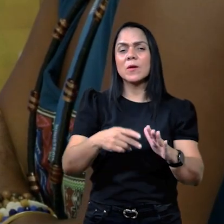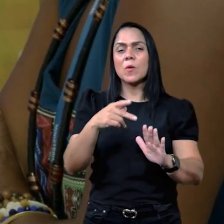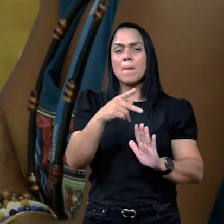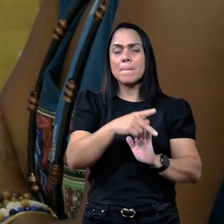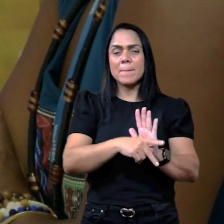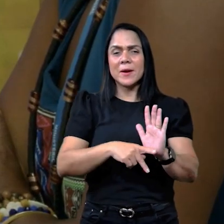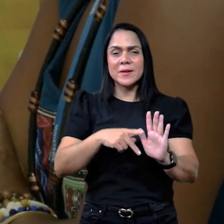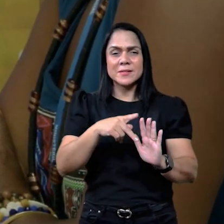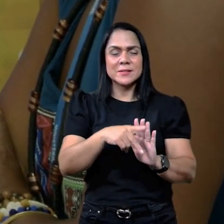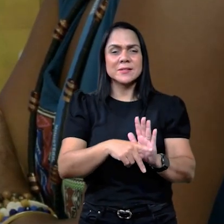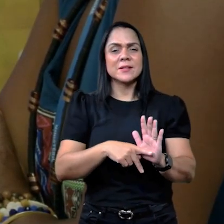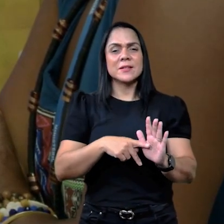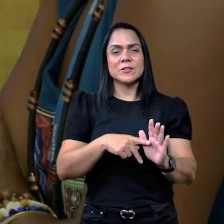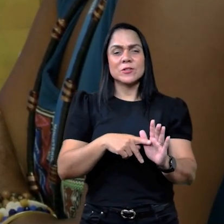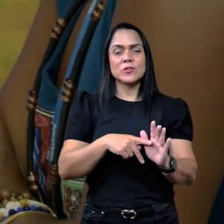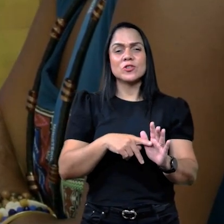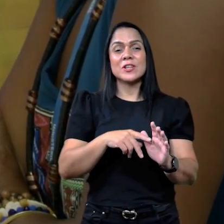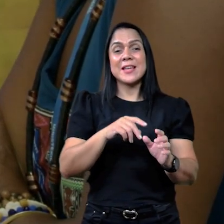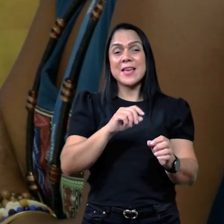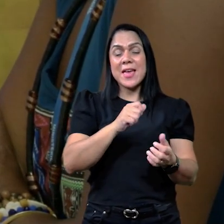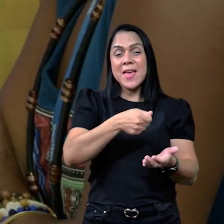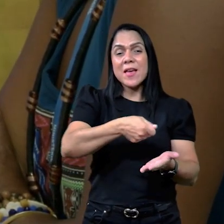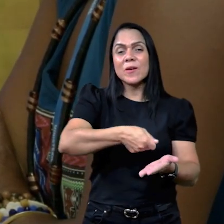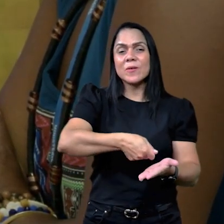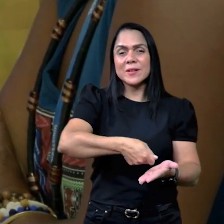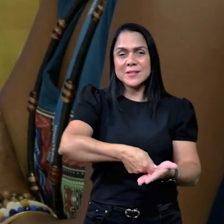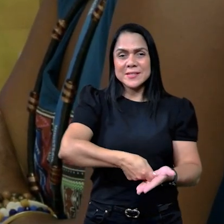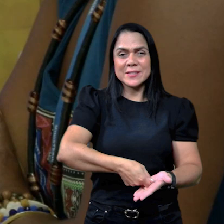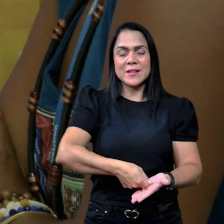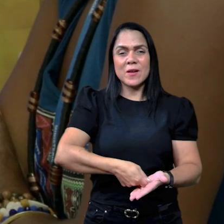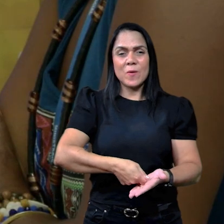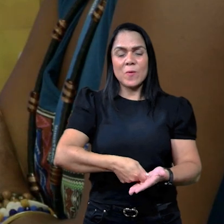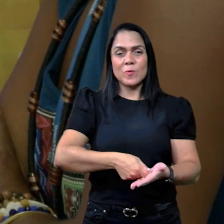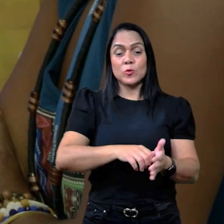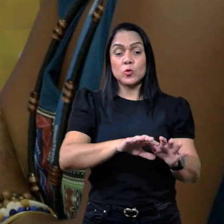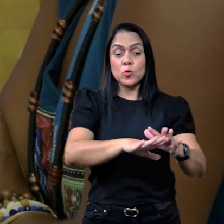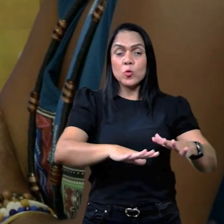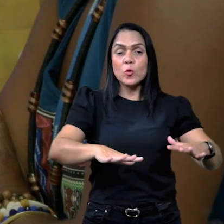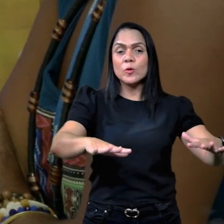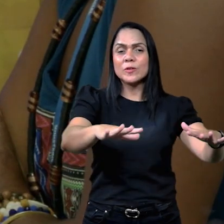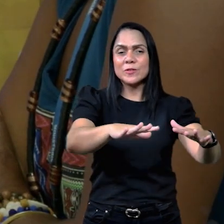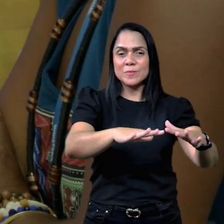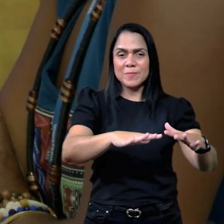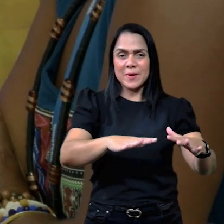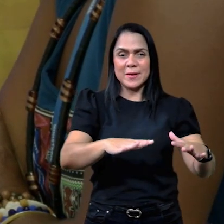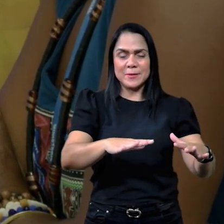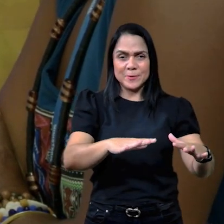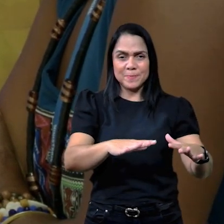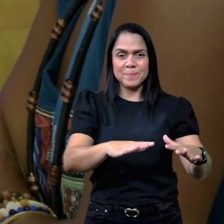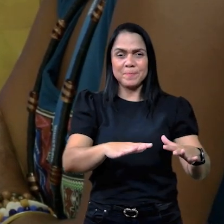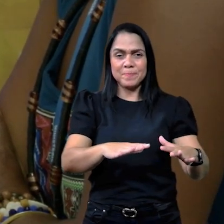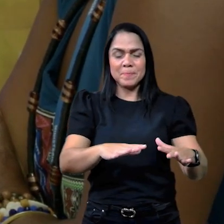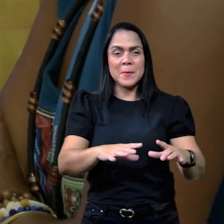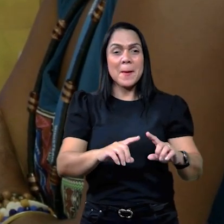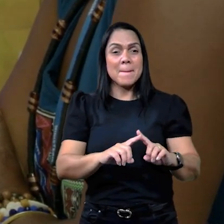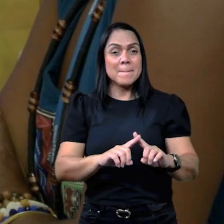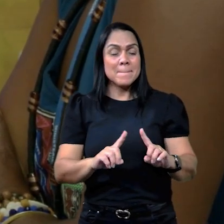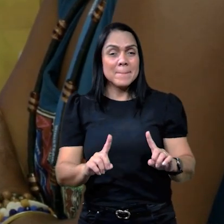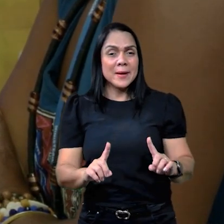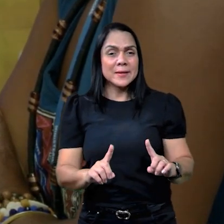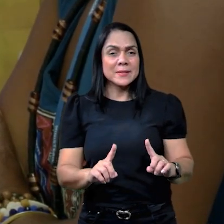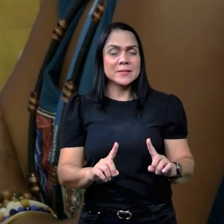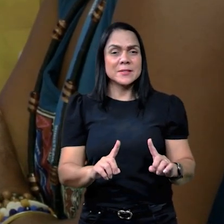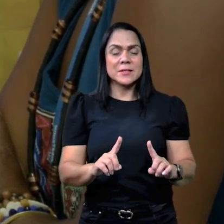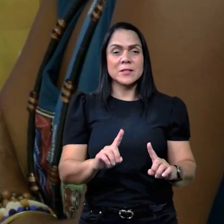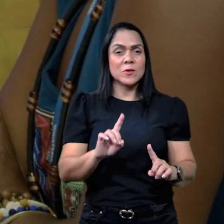regularização fundiária. Com a exceção de que a regularização fundiária ela não é específica